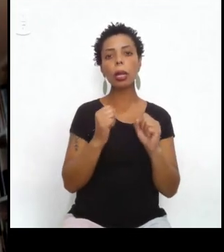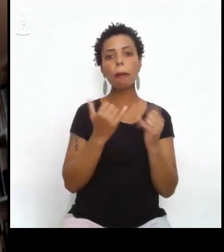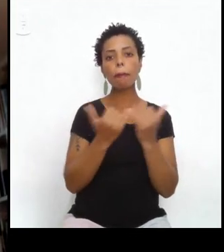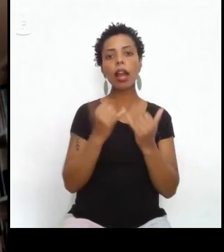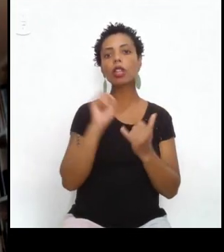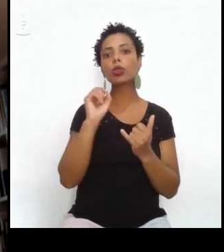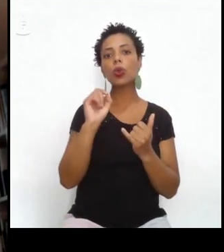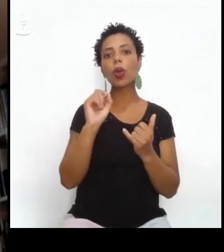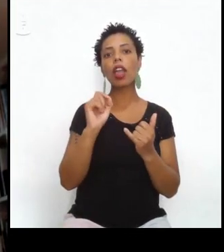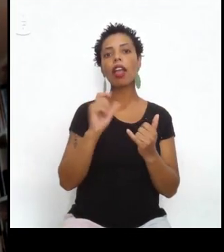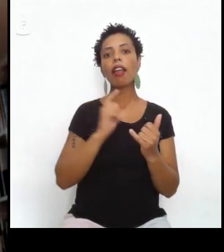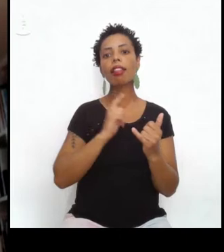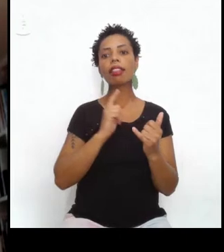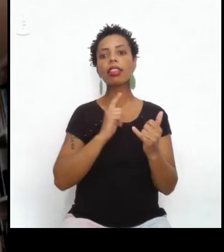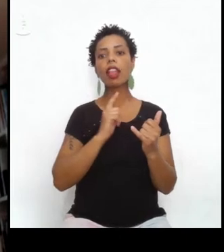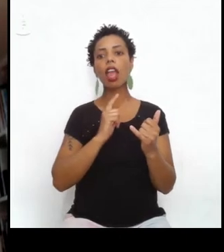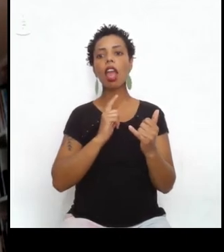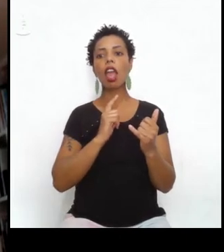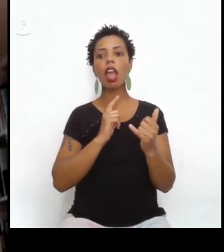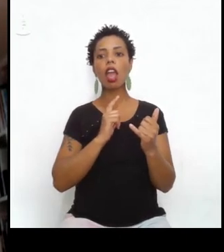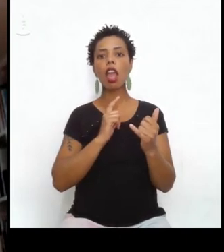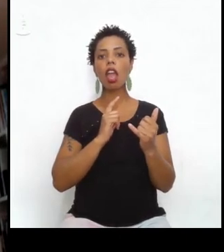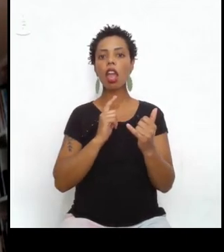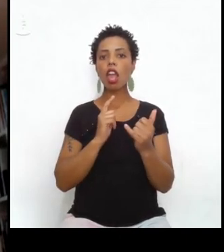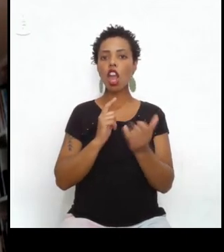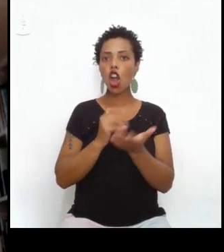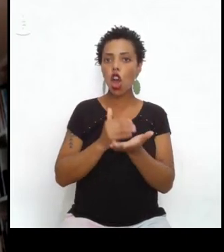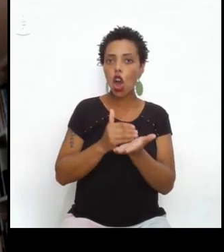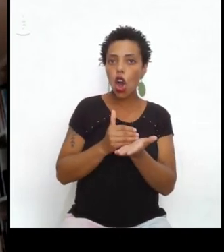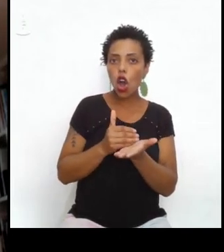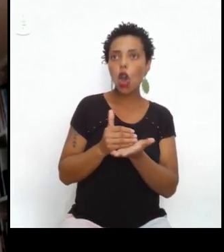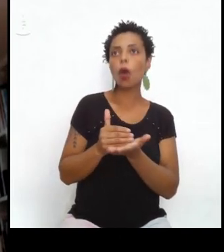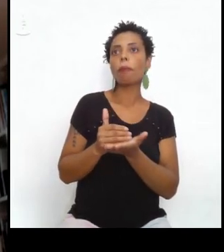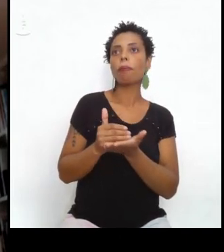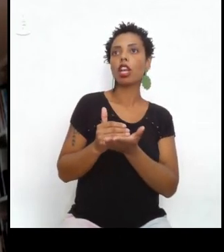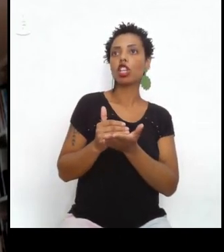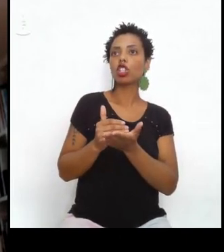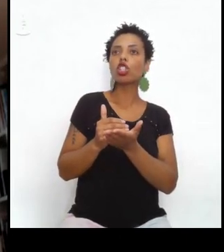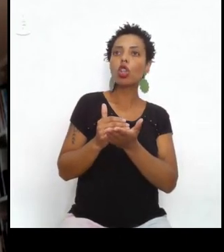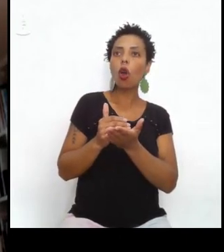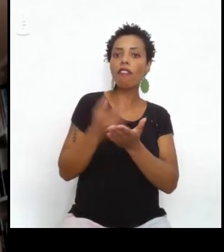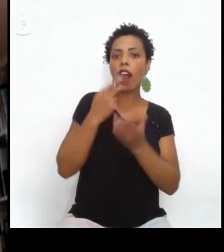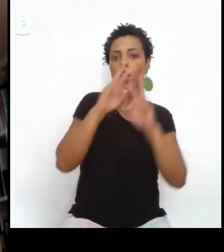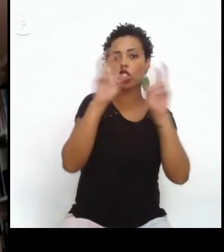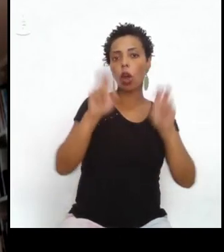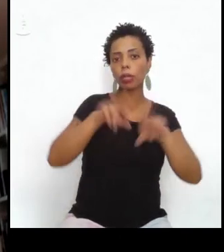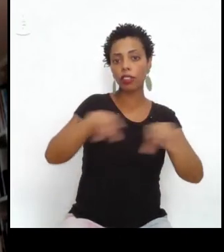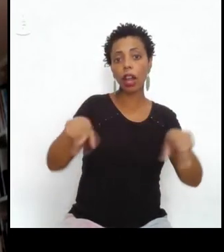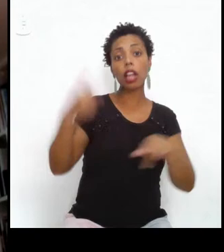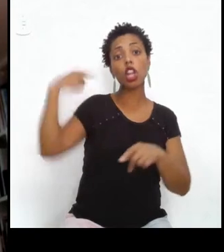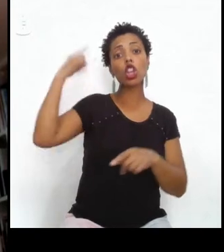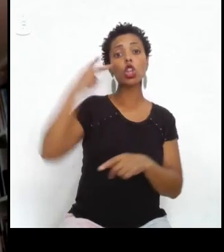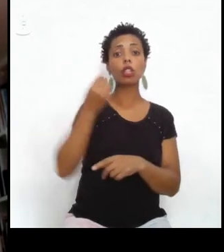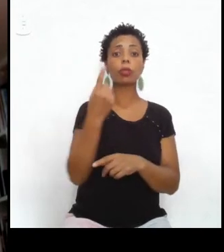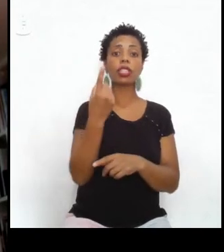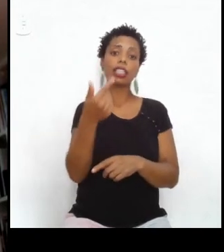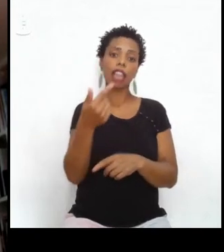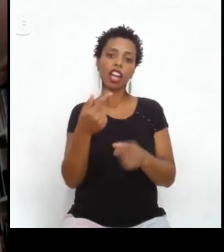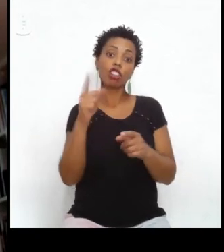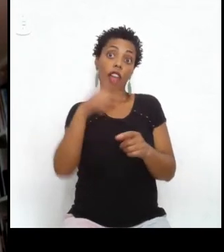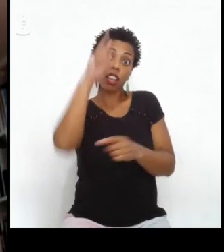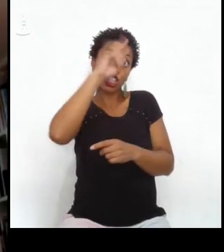desdobramentos desde 2017 por história da sexualidade que depois se desdobra 2000 o